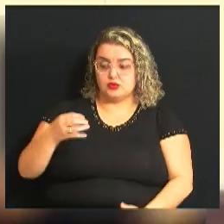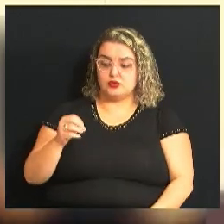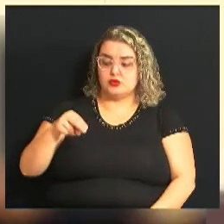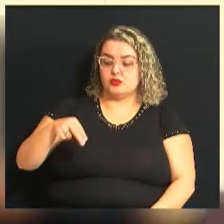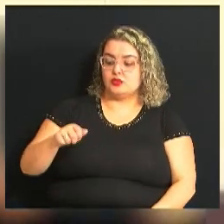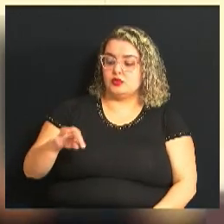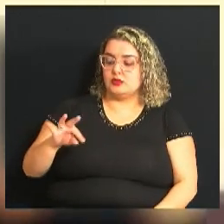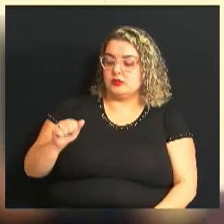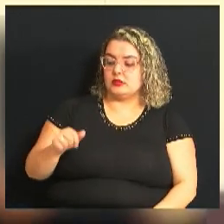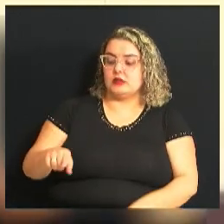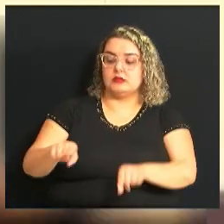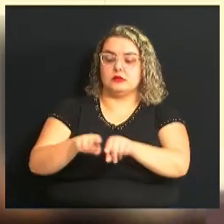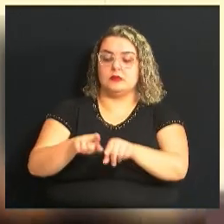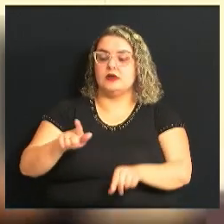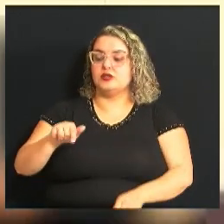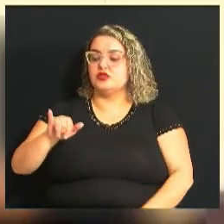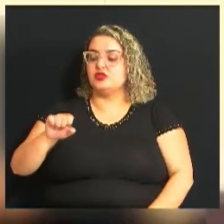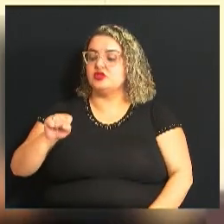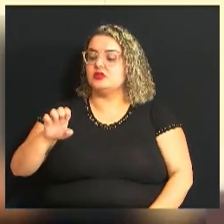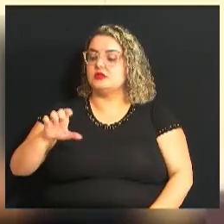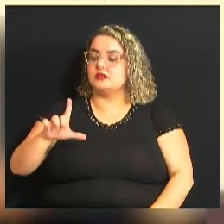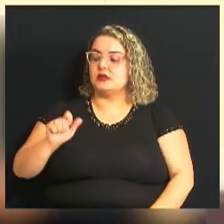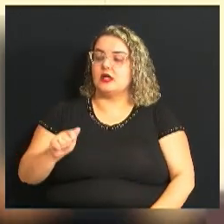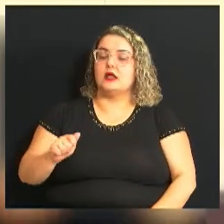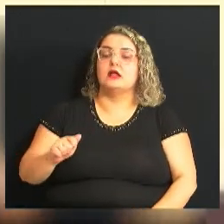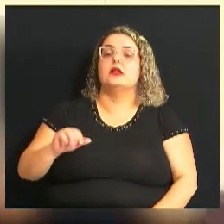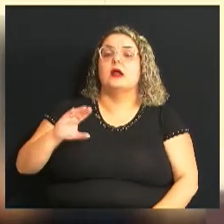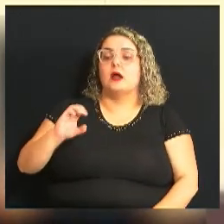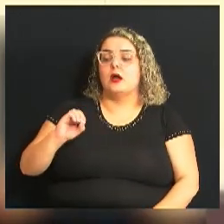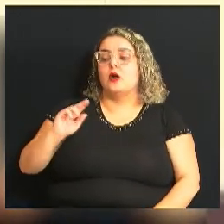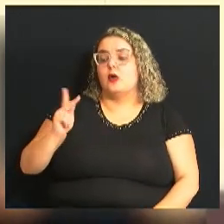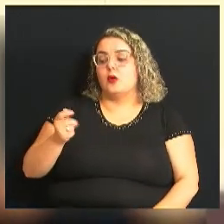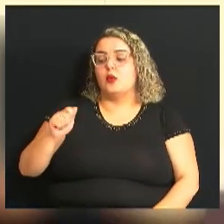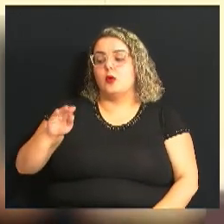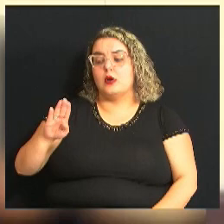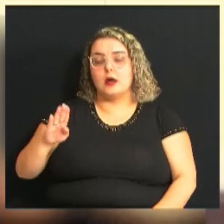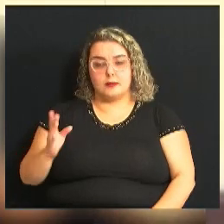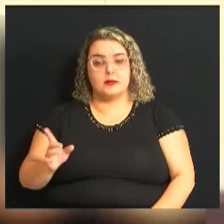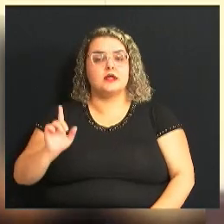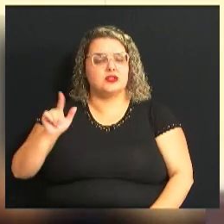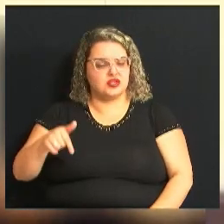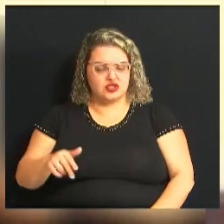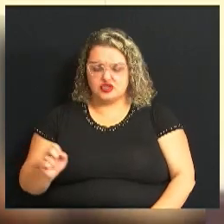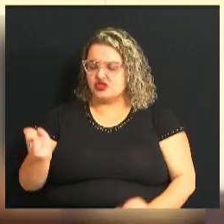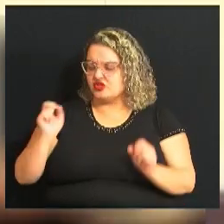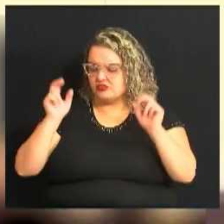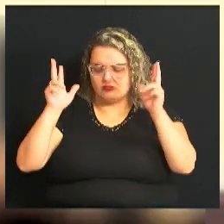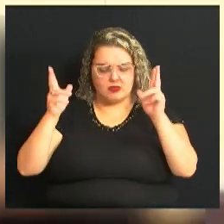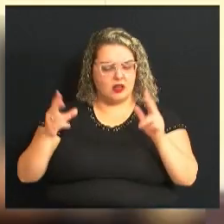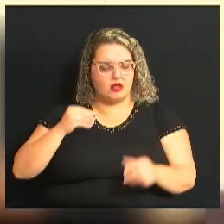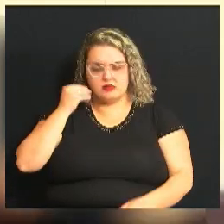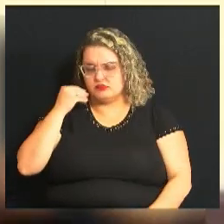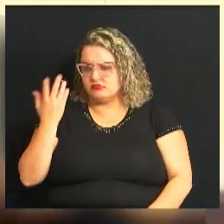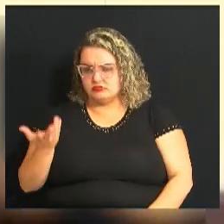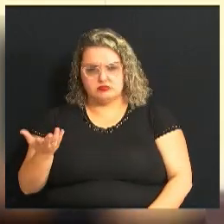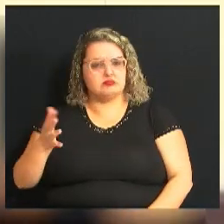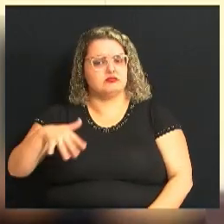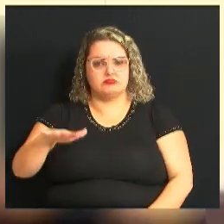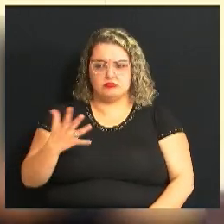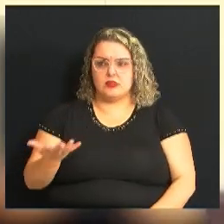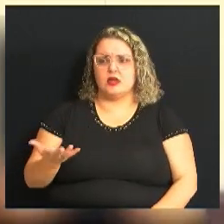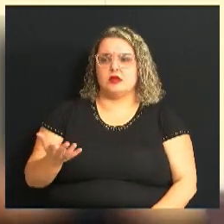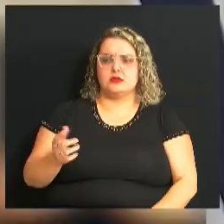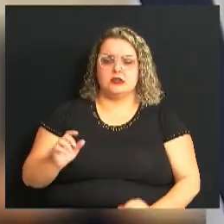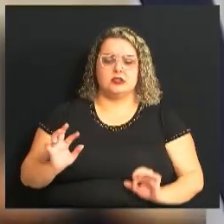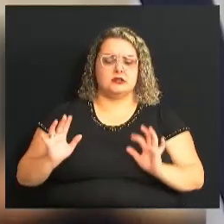da Coab, que são experts no assunto e já fazem o trabalho tanto na regularização das invasões e